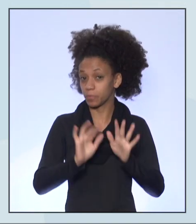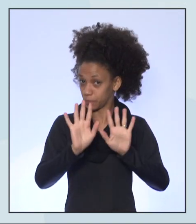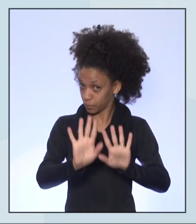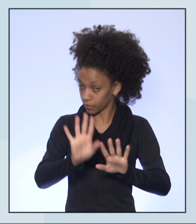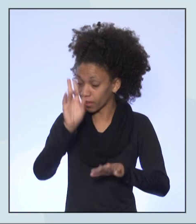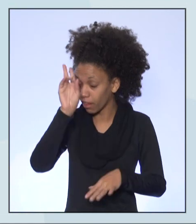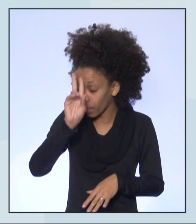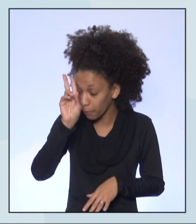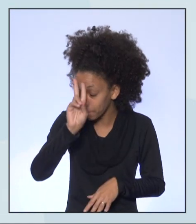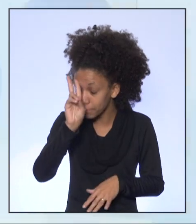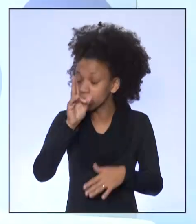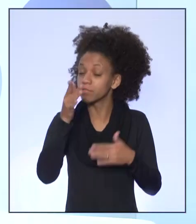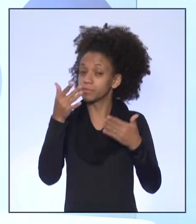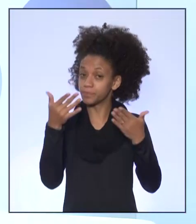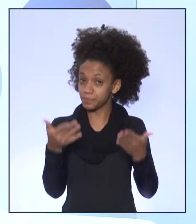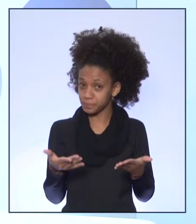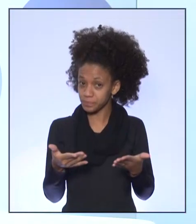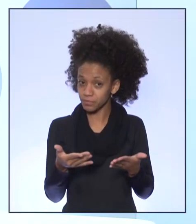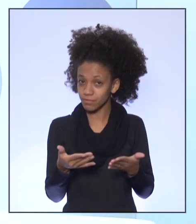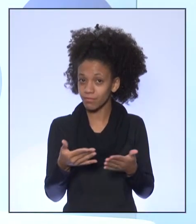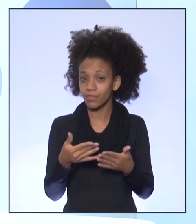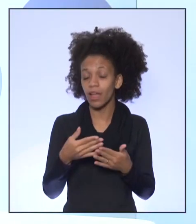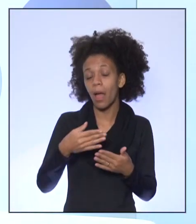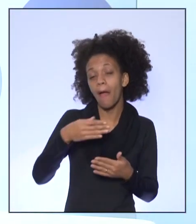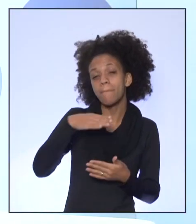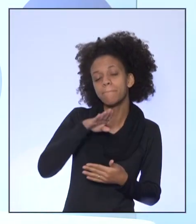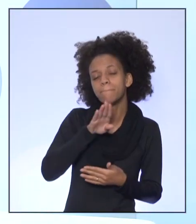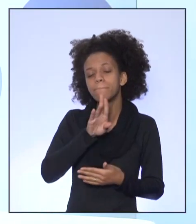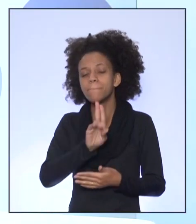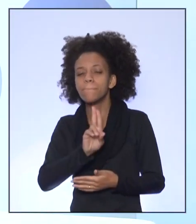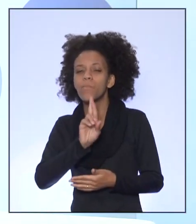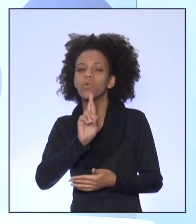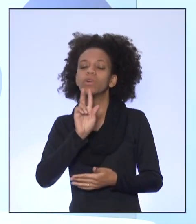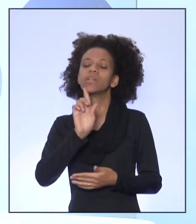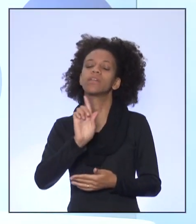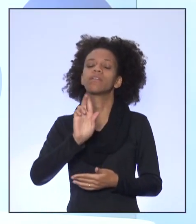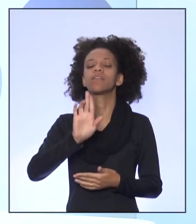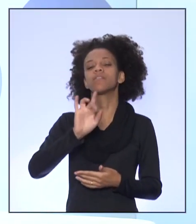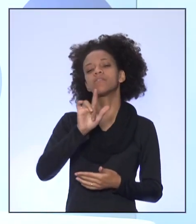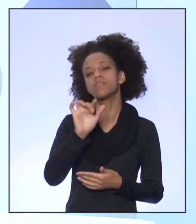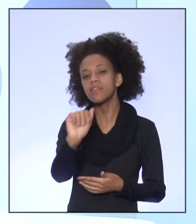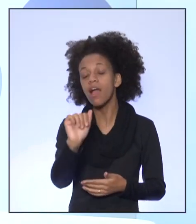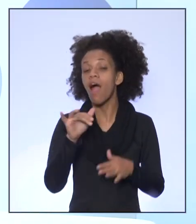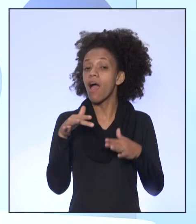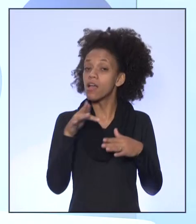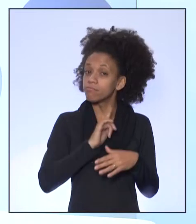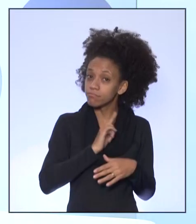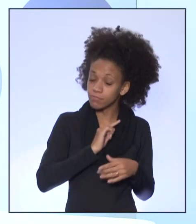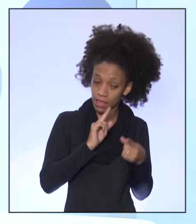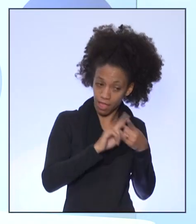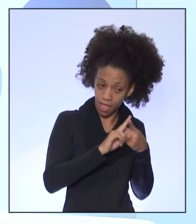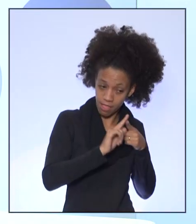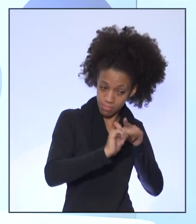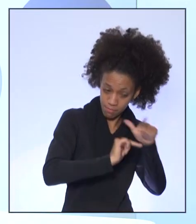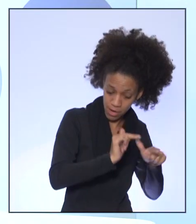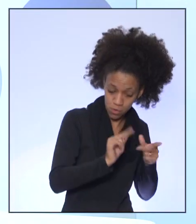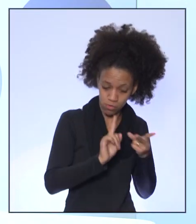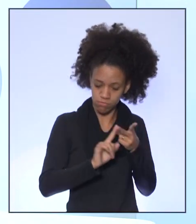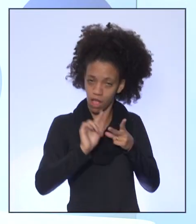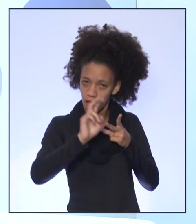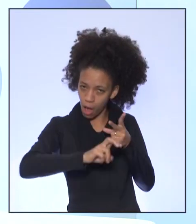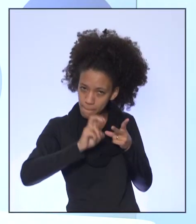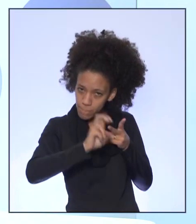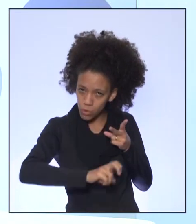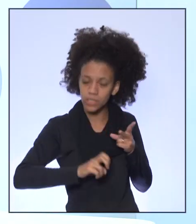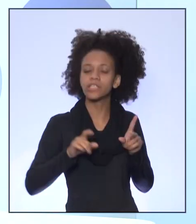Lembrando, claro, que a burguesia, dentro do terceiro estado, nós temos trabalhadores, camponeses e temos